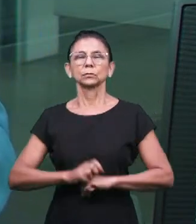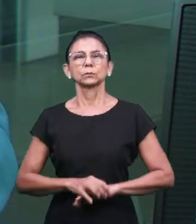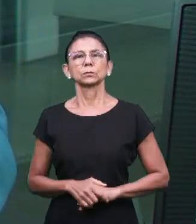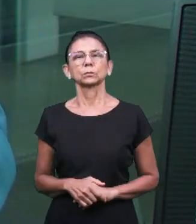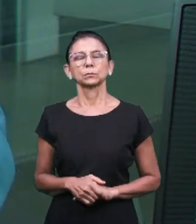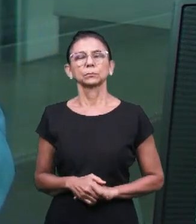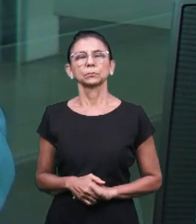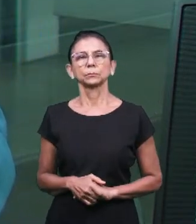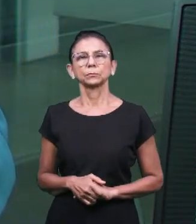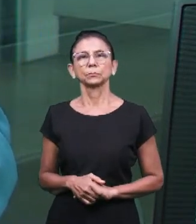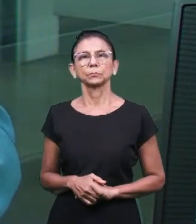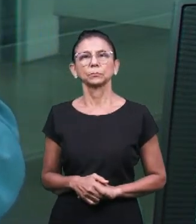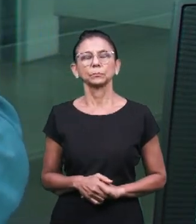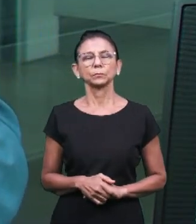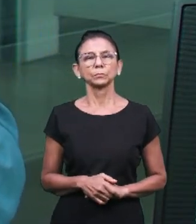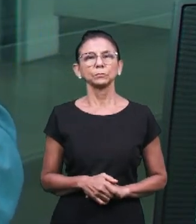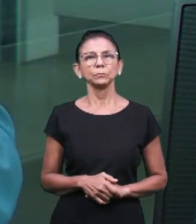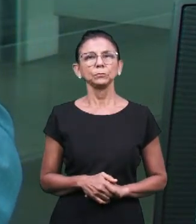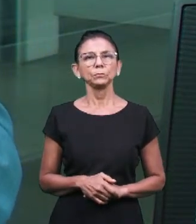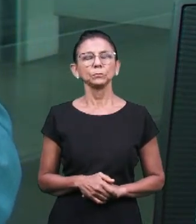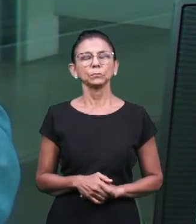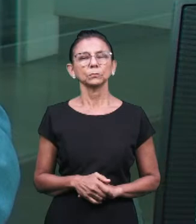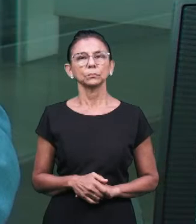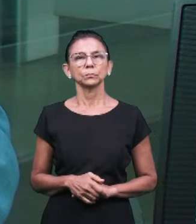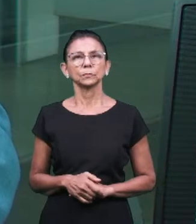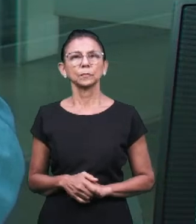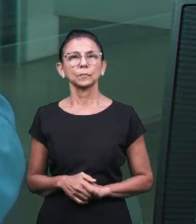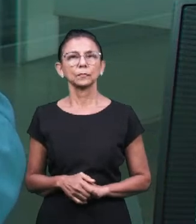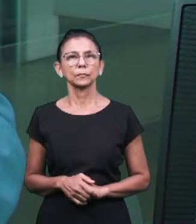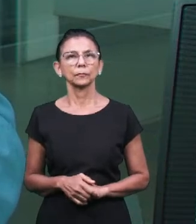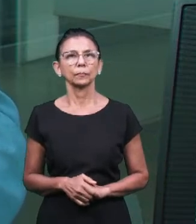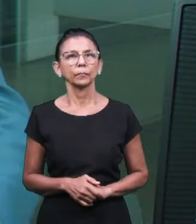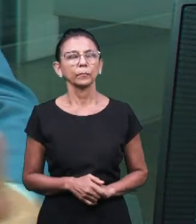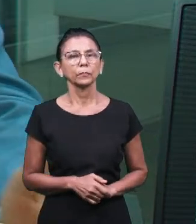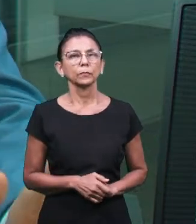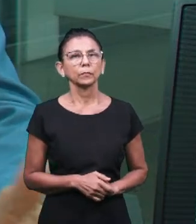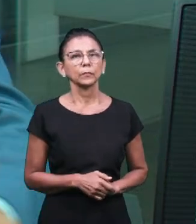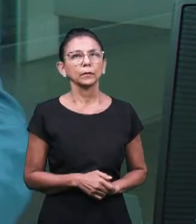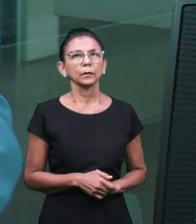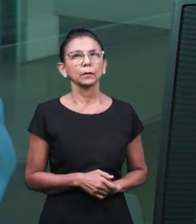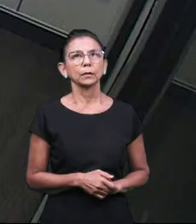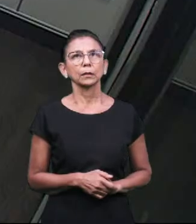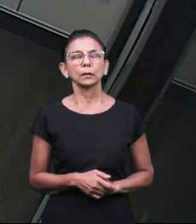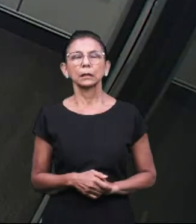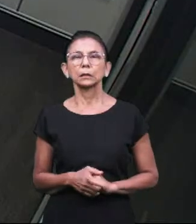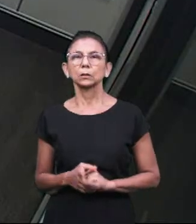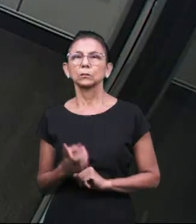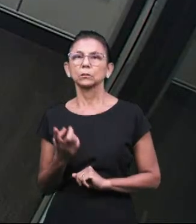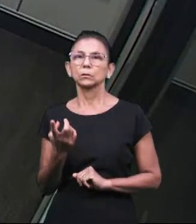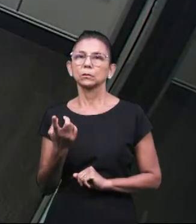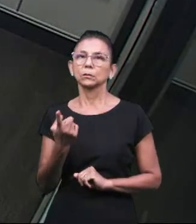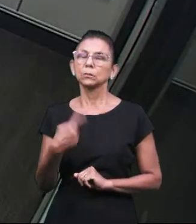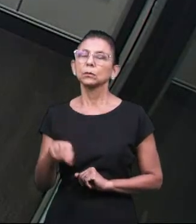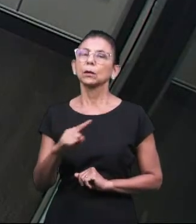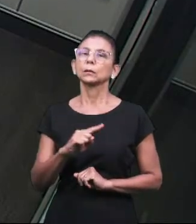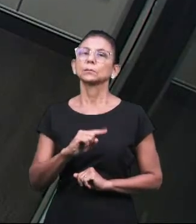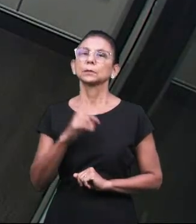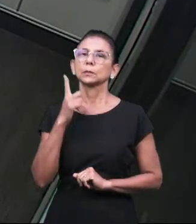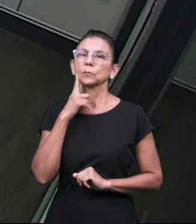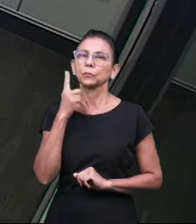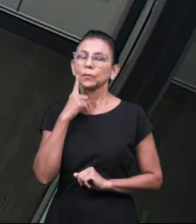virtude do Espírito Santo na vida da mulher, eu vou pegar aqui a mulher não como igreja, mas a mulher individualmente no trabalho